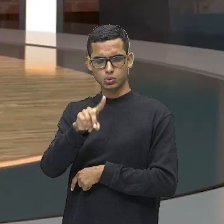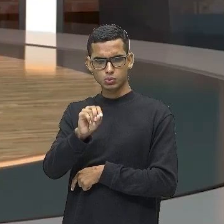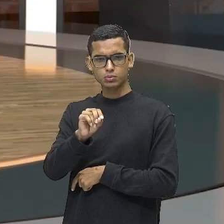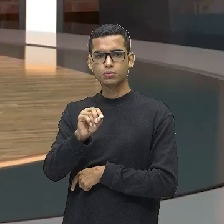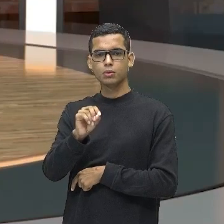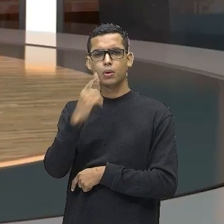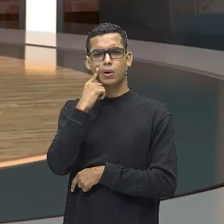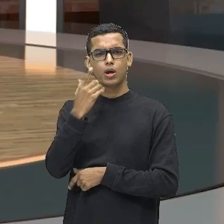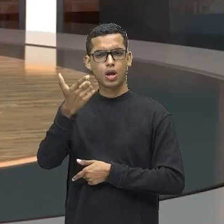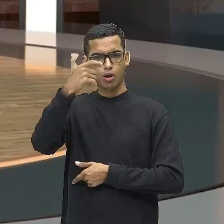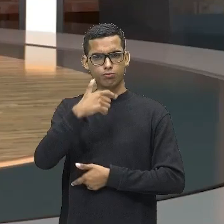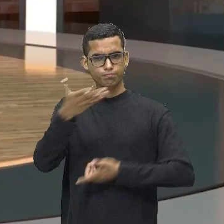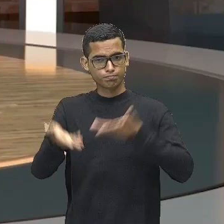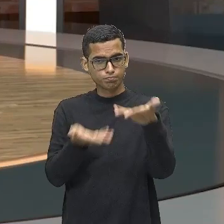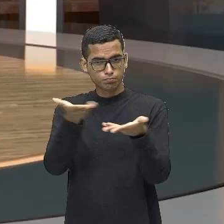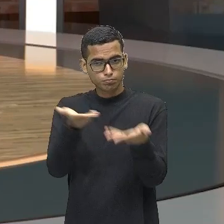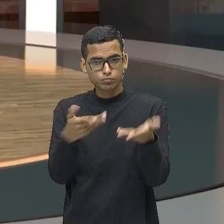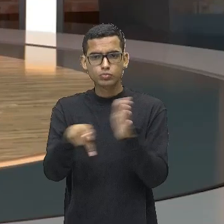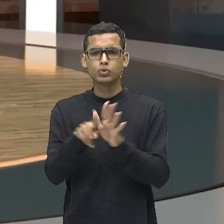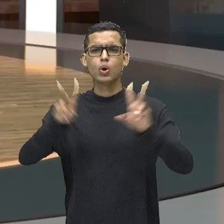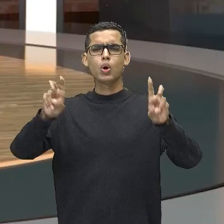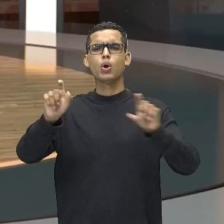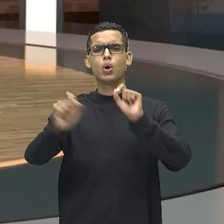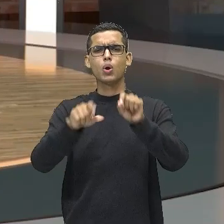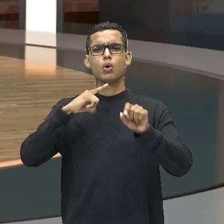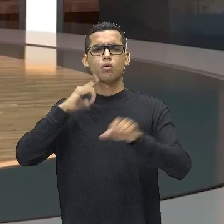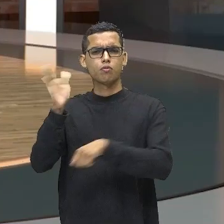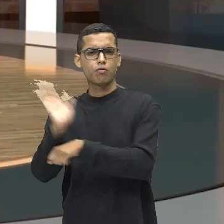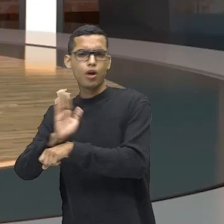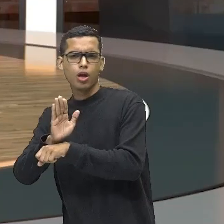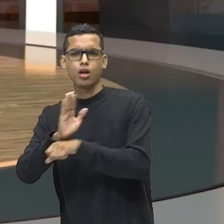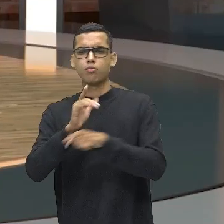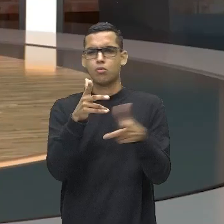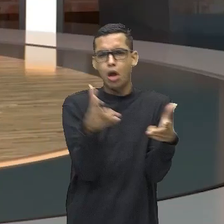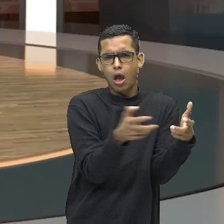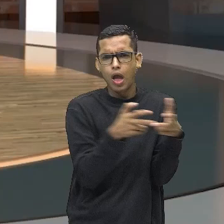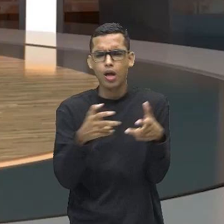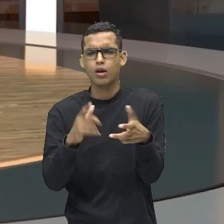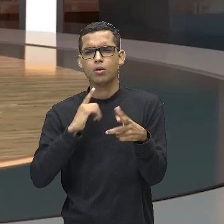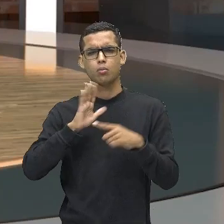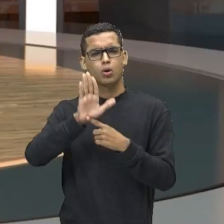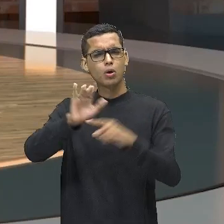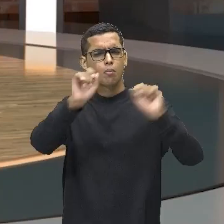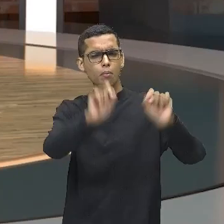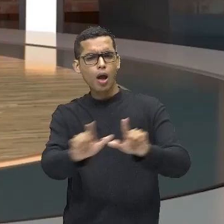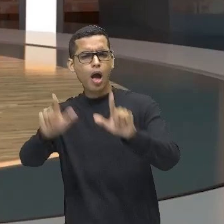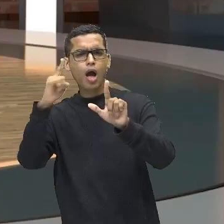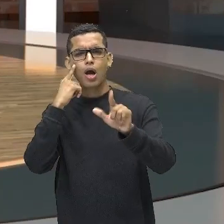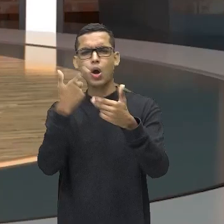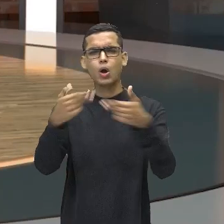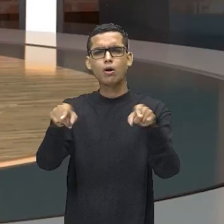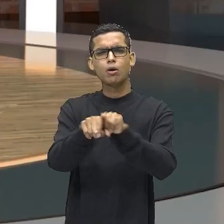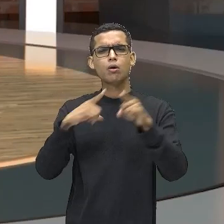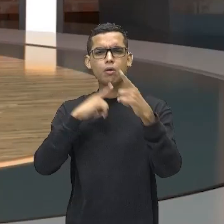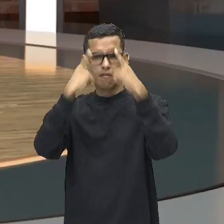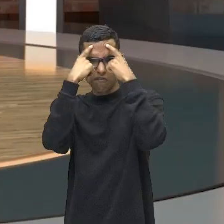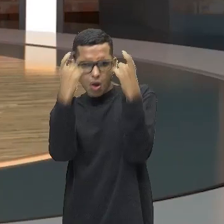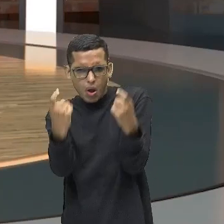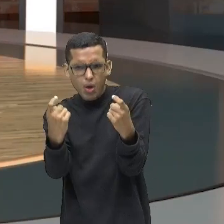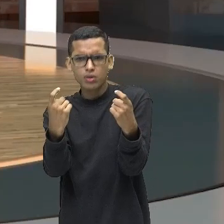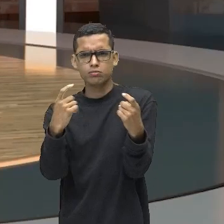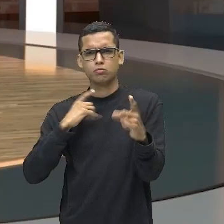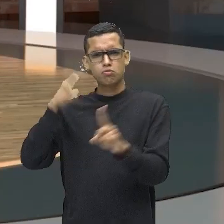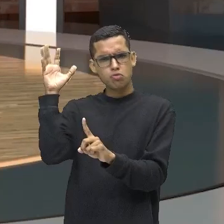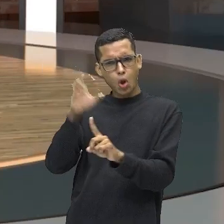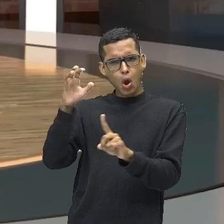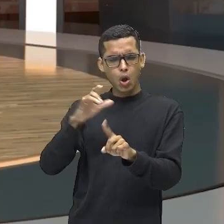sobre o tema: os filmes e videogames com cenas violentas afetam o comportamento das nossas crianças?